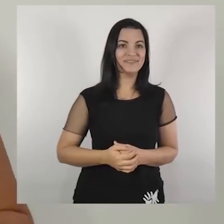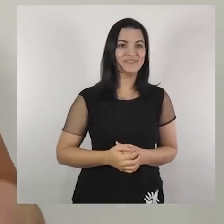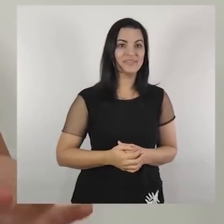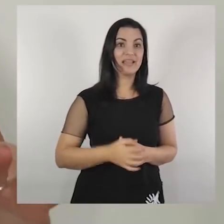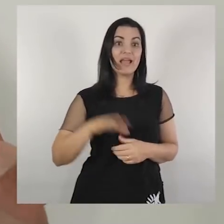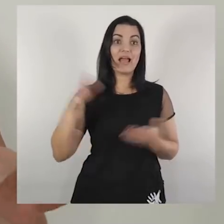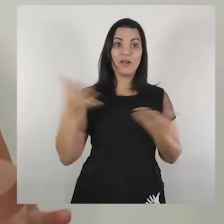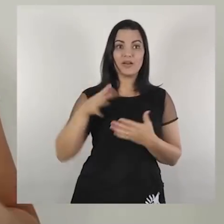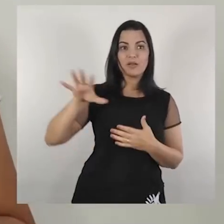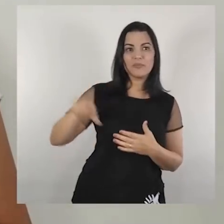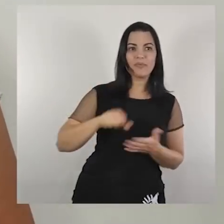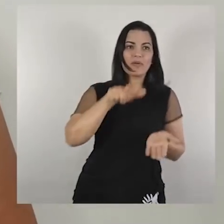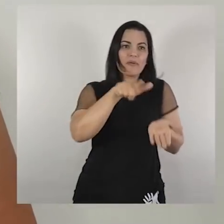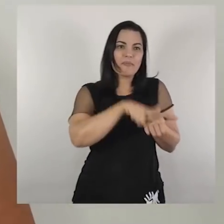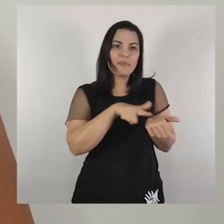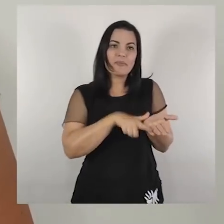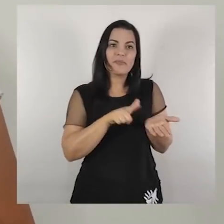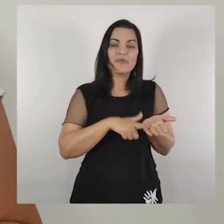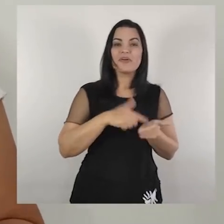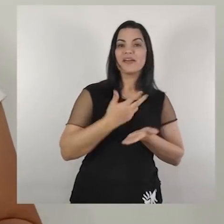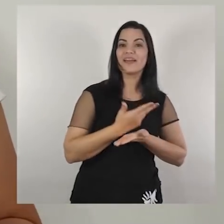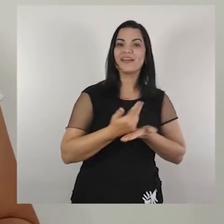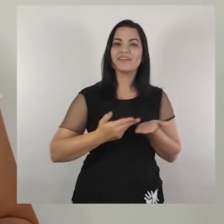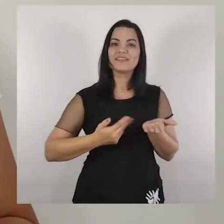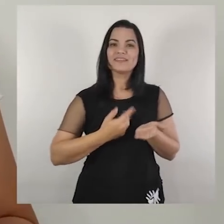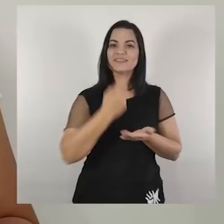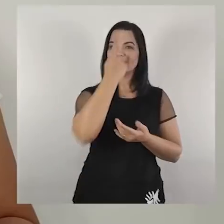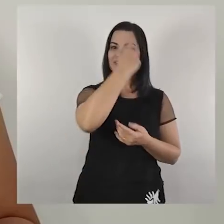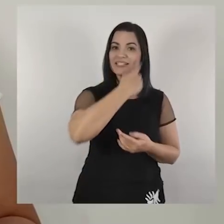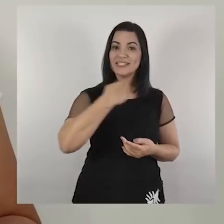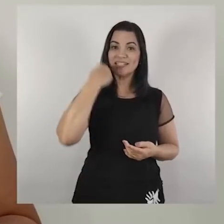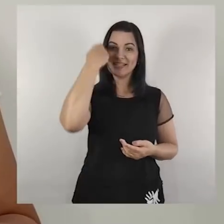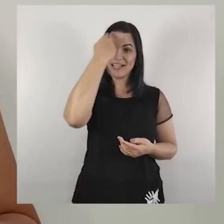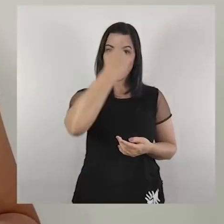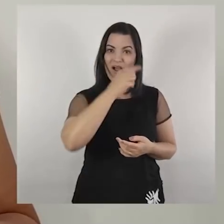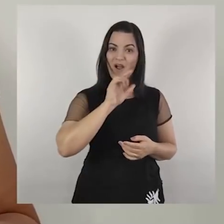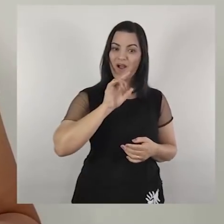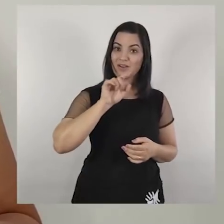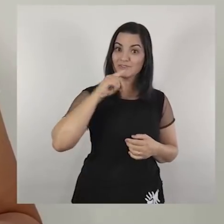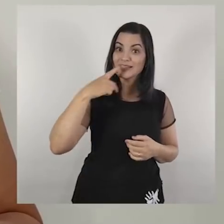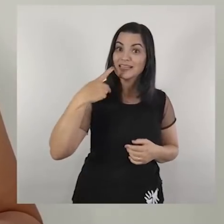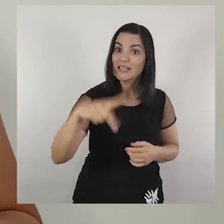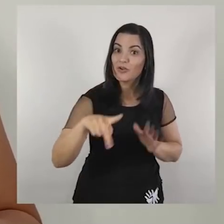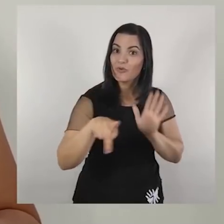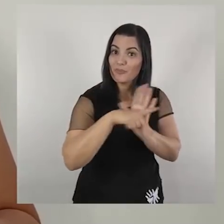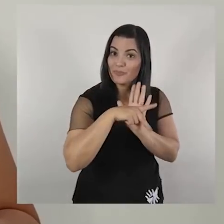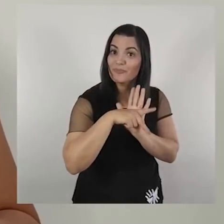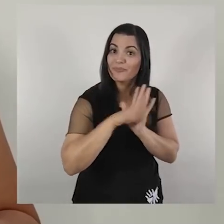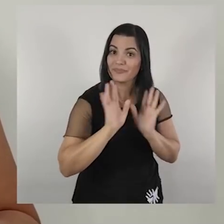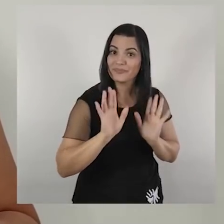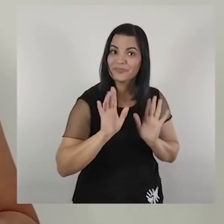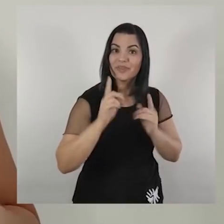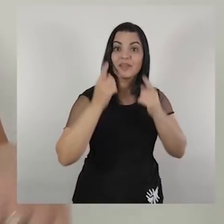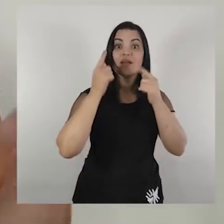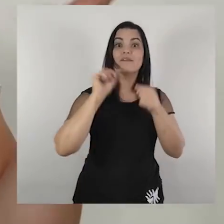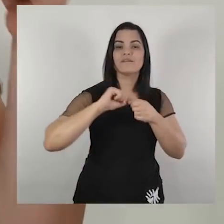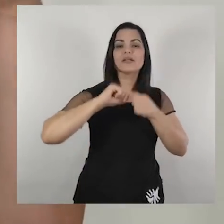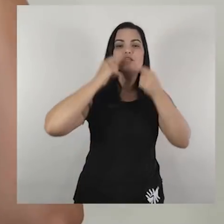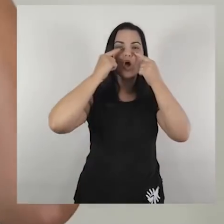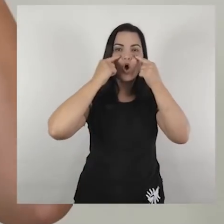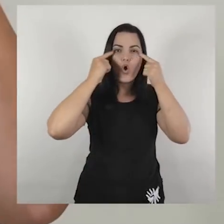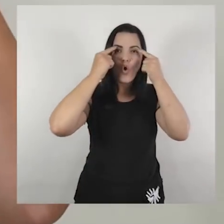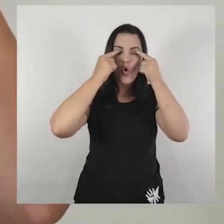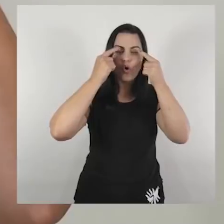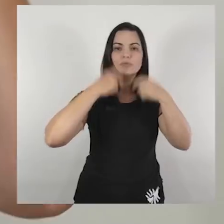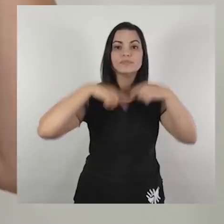Aí vocês vão pegar uma folha de papel e vão desenhar o formatinho do rosto de vocês.